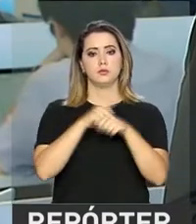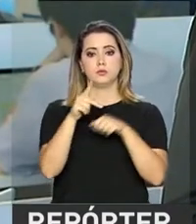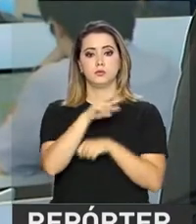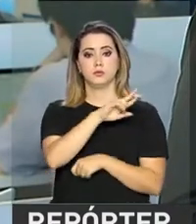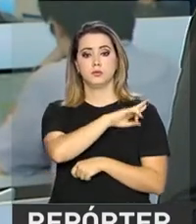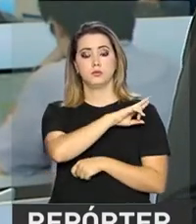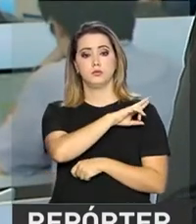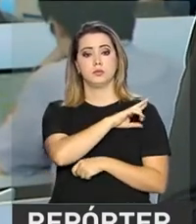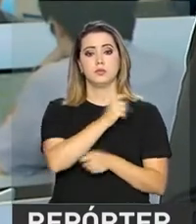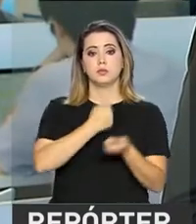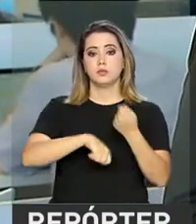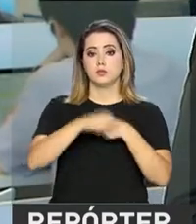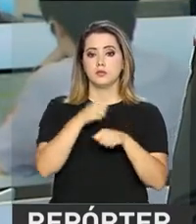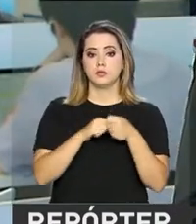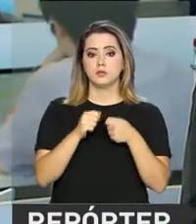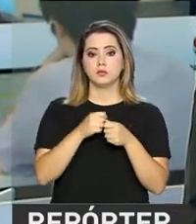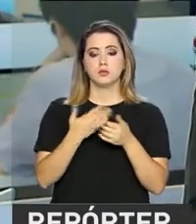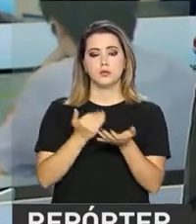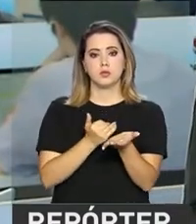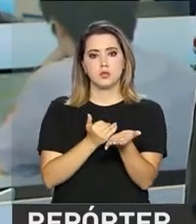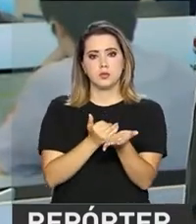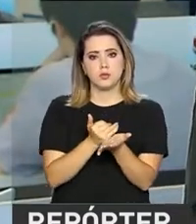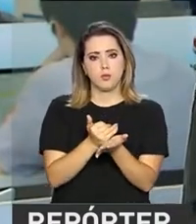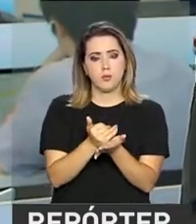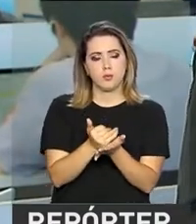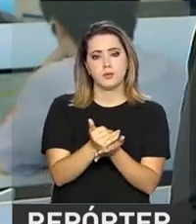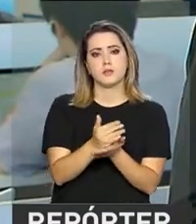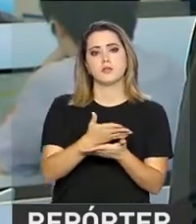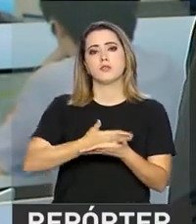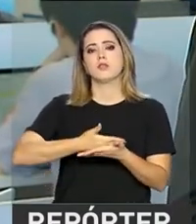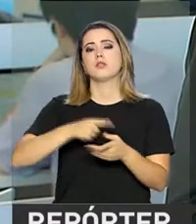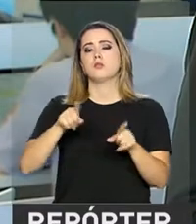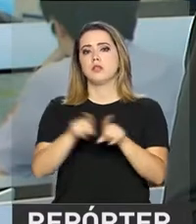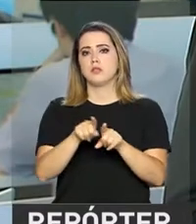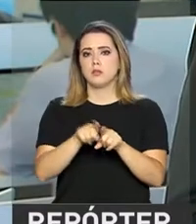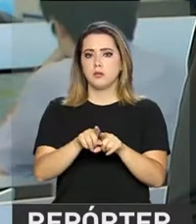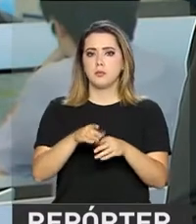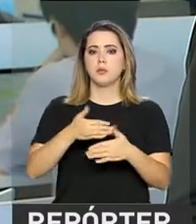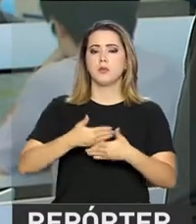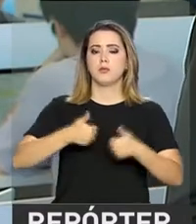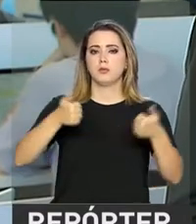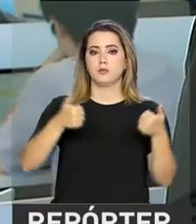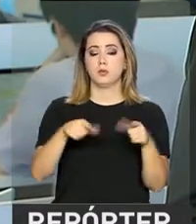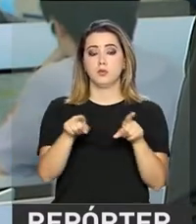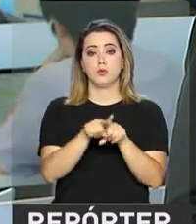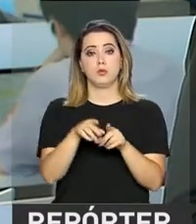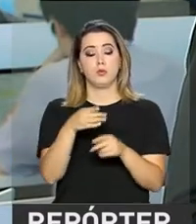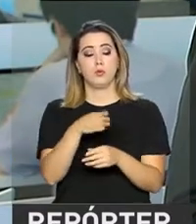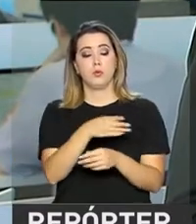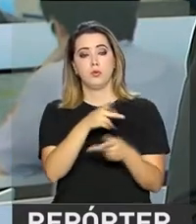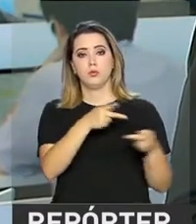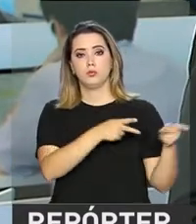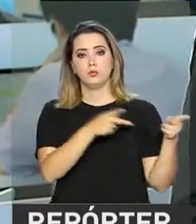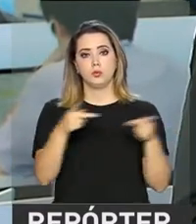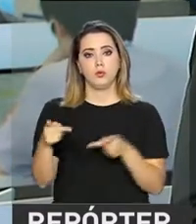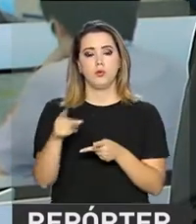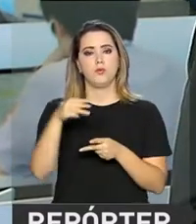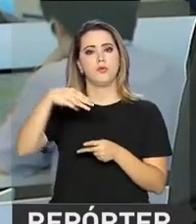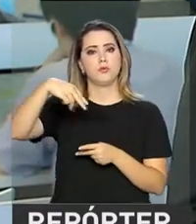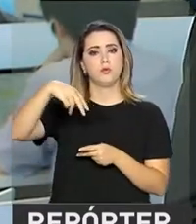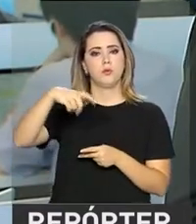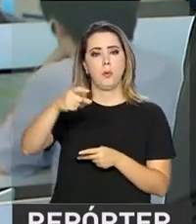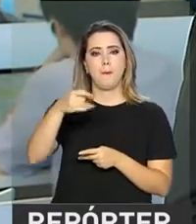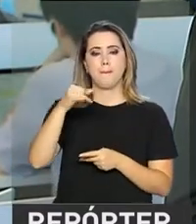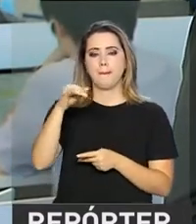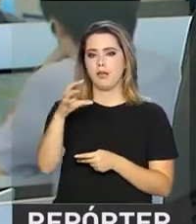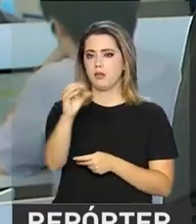as economias emergentes e em desenvolvimento. Foram eles México, da América Latina, Egito e Guiné, da